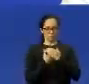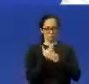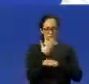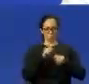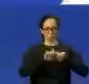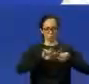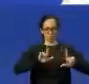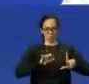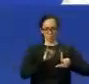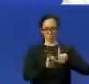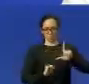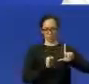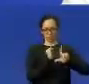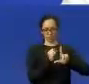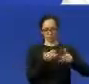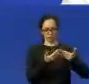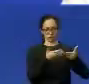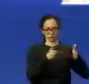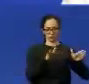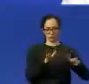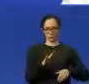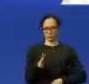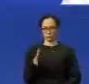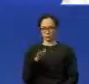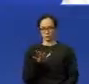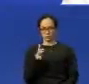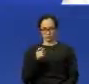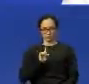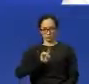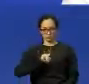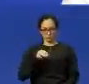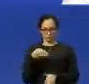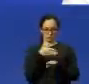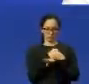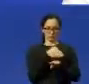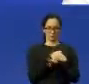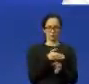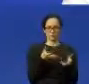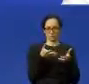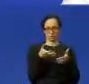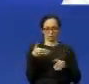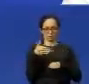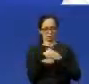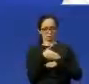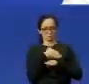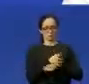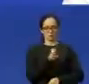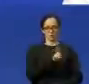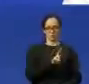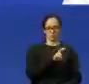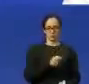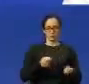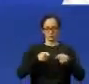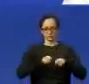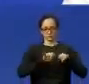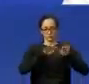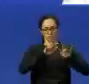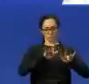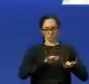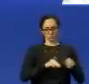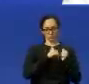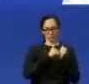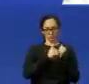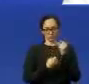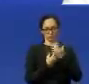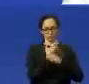página de internet e espera atrair um público de aproximadamente 1 milhão de clientes. E para acessar a página será necessária a digitação de uma senha com formato